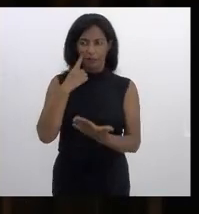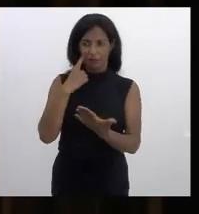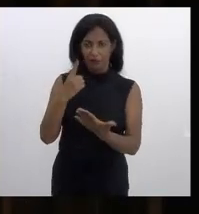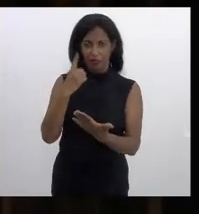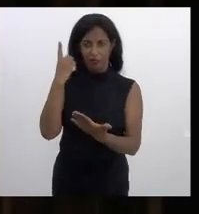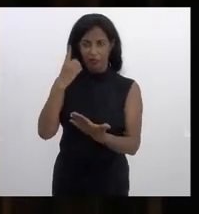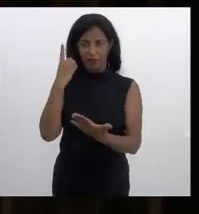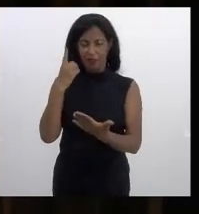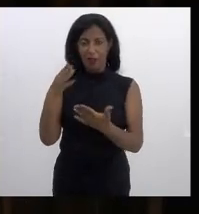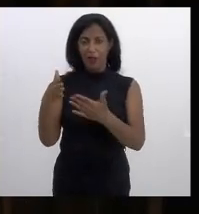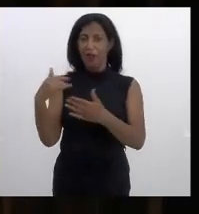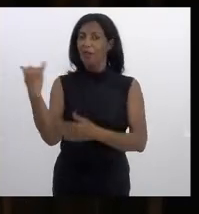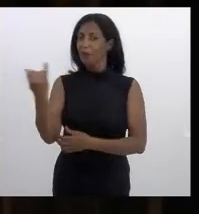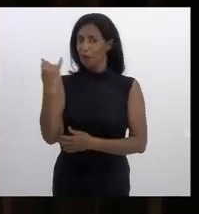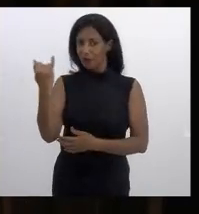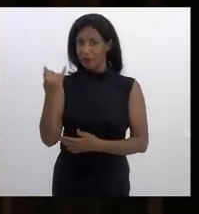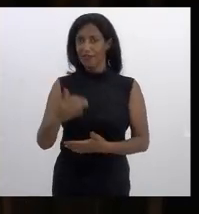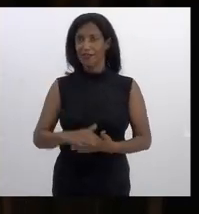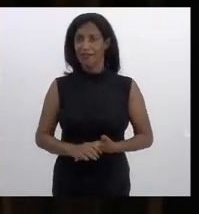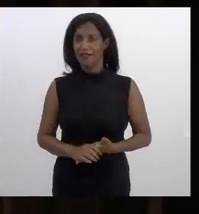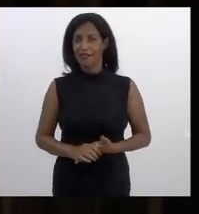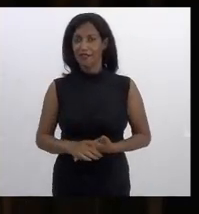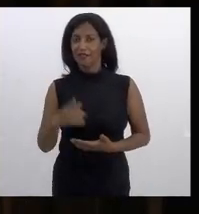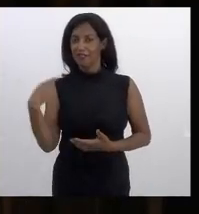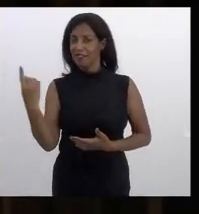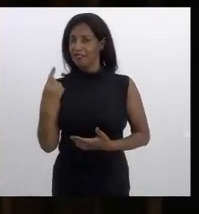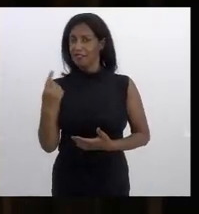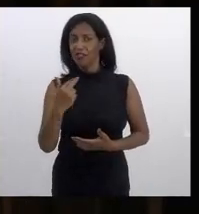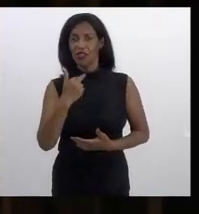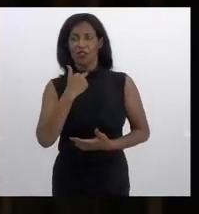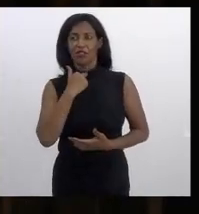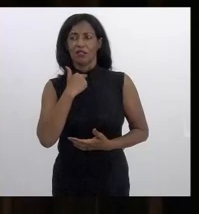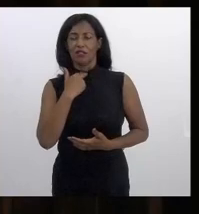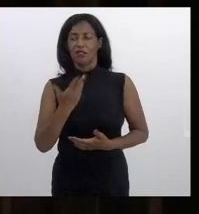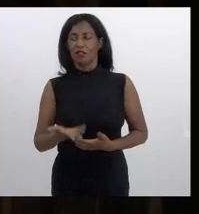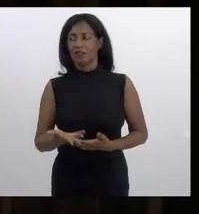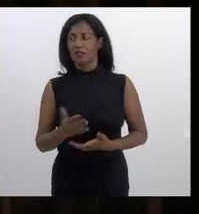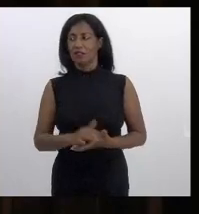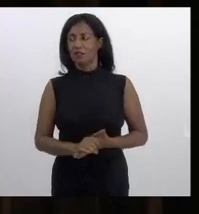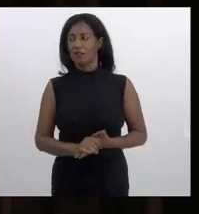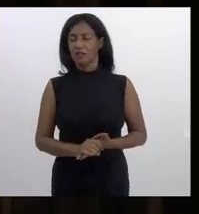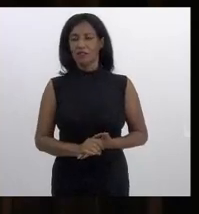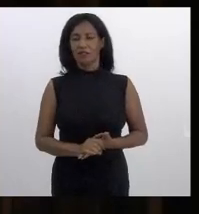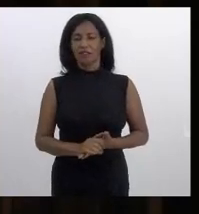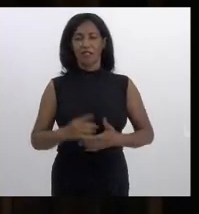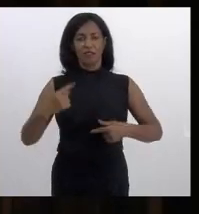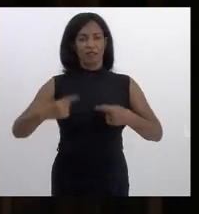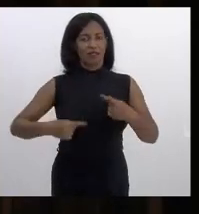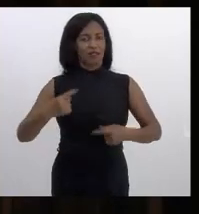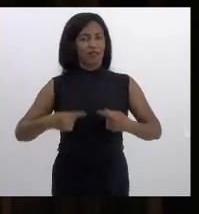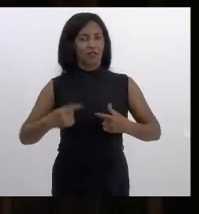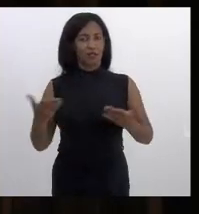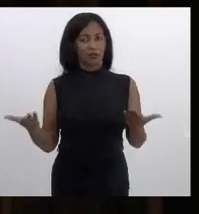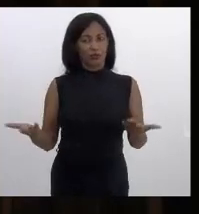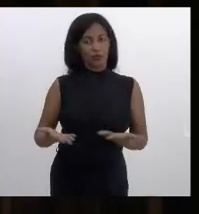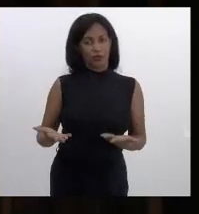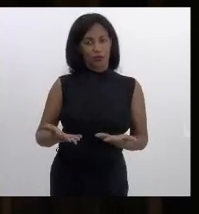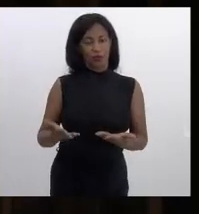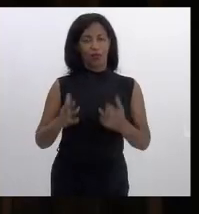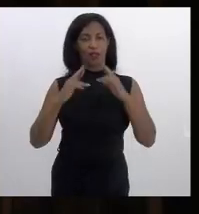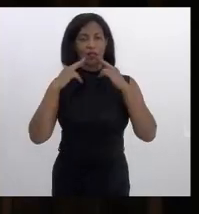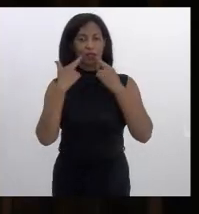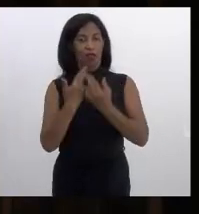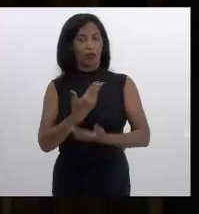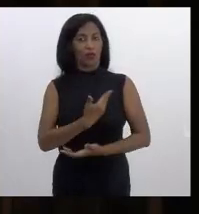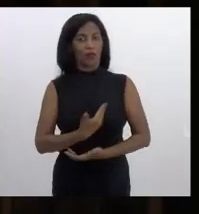deputados importante aí que a gente não teria tá essa discussão que hoje essa